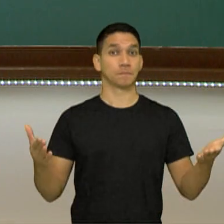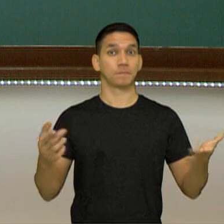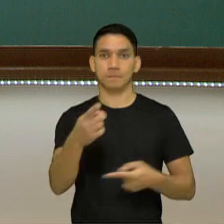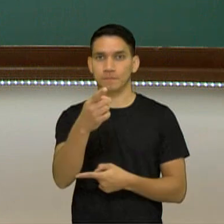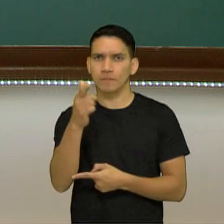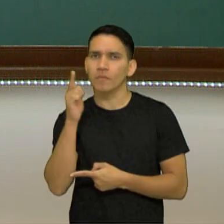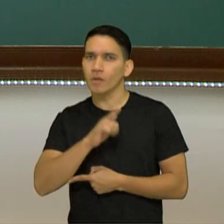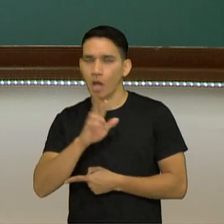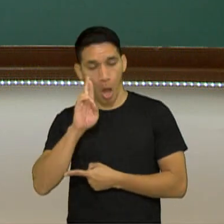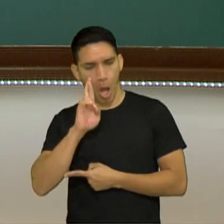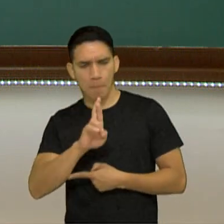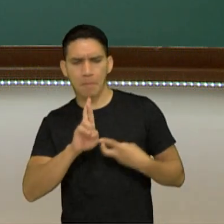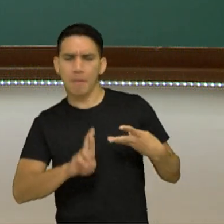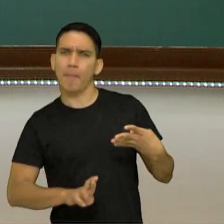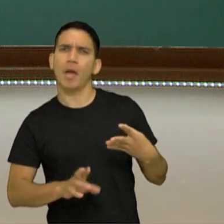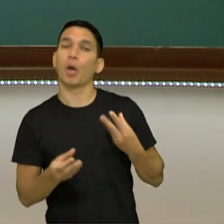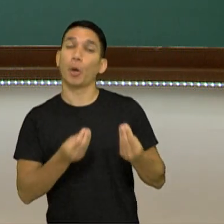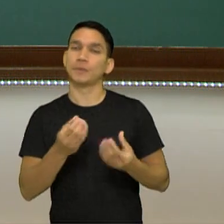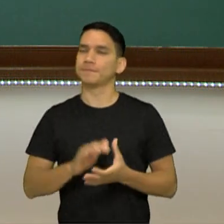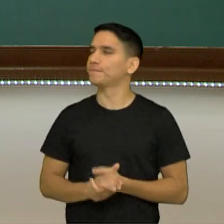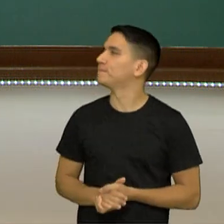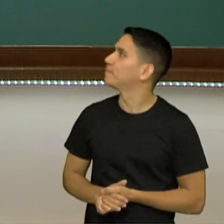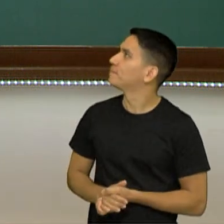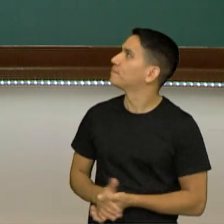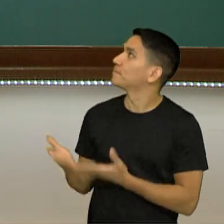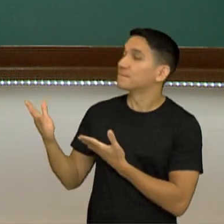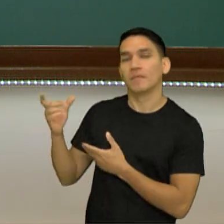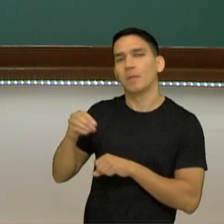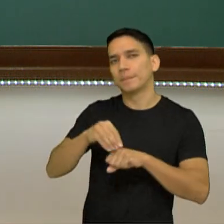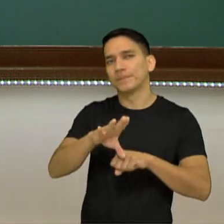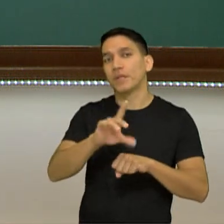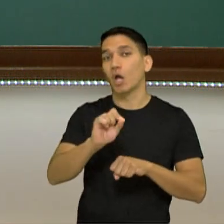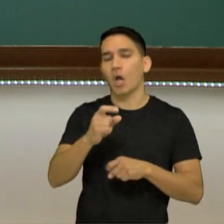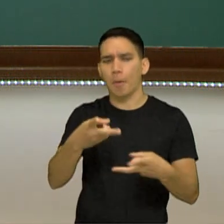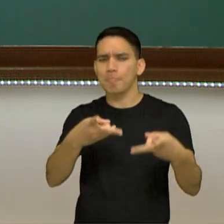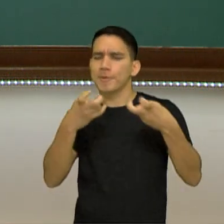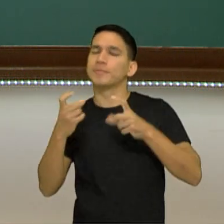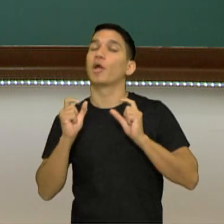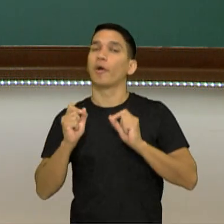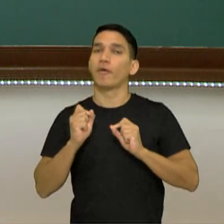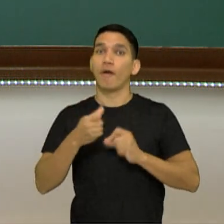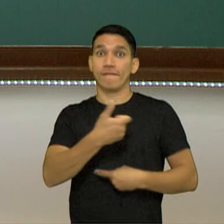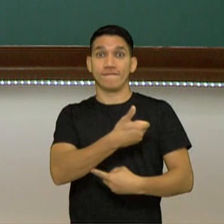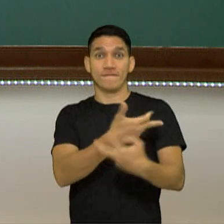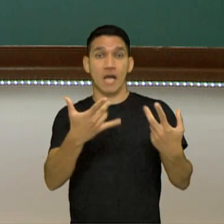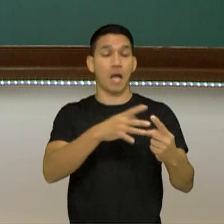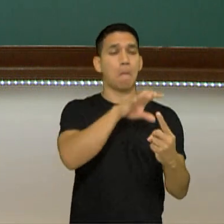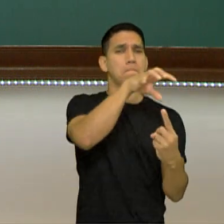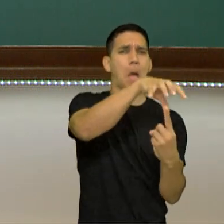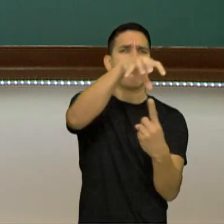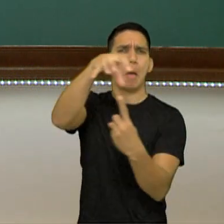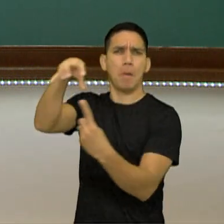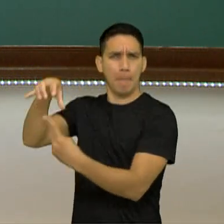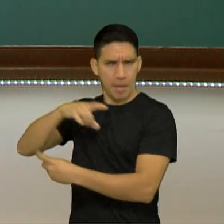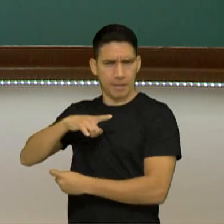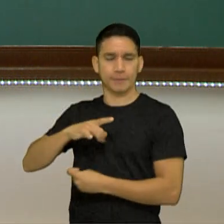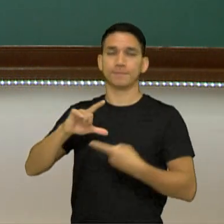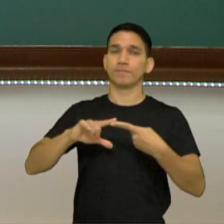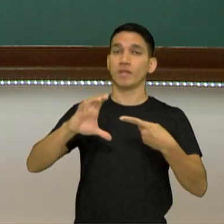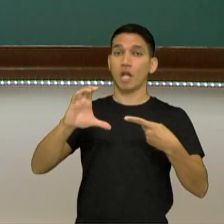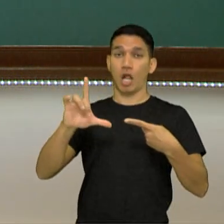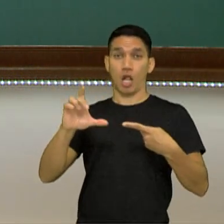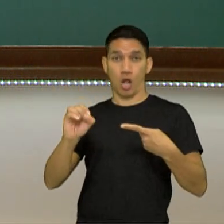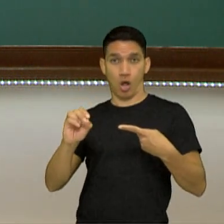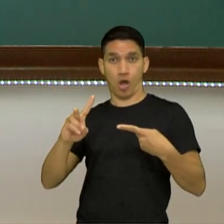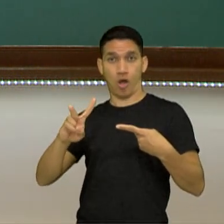E aí, galera, vamos para a resposta então? Então podemos observar que muitos reis, como Clovis, Pepino e